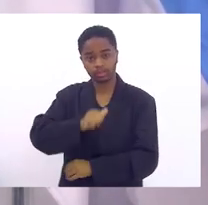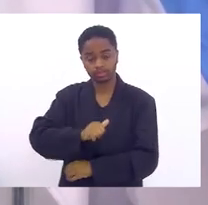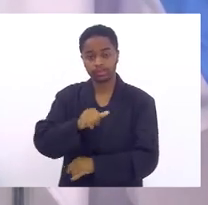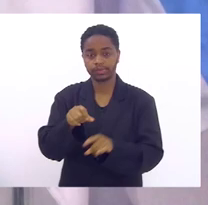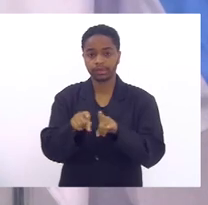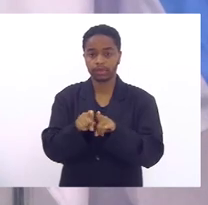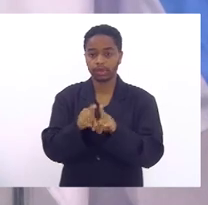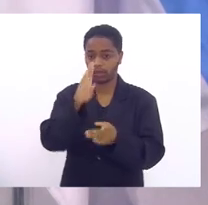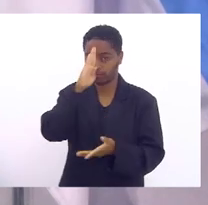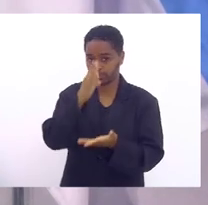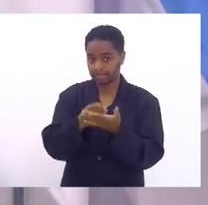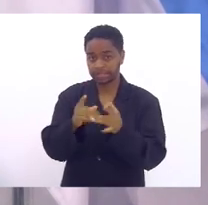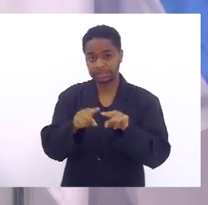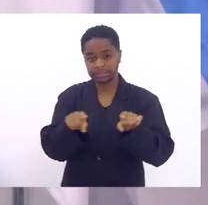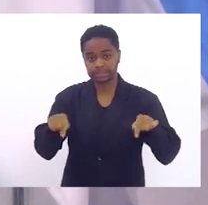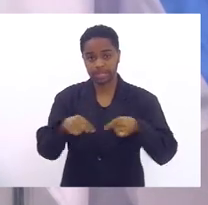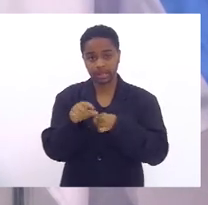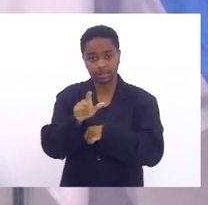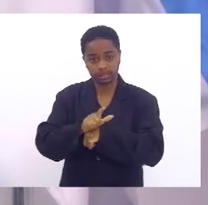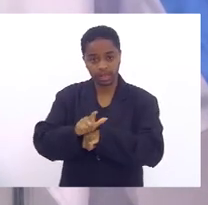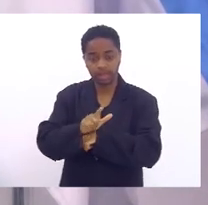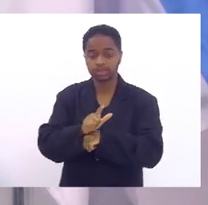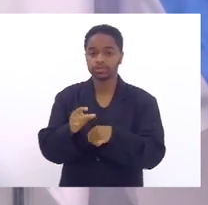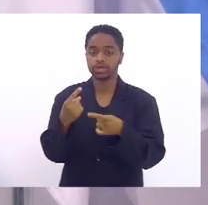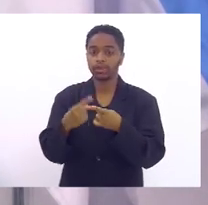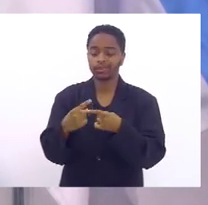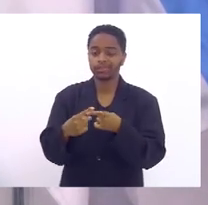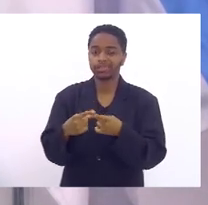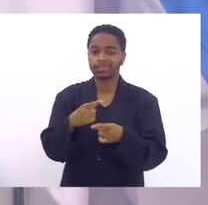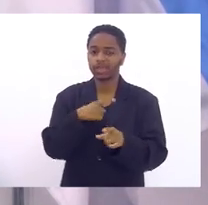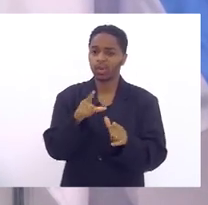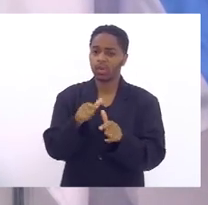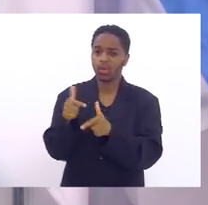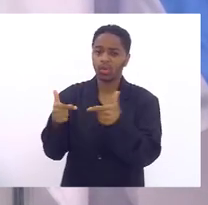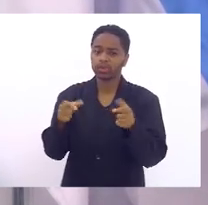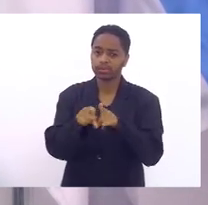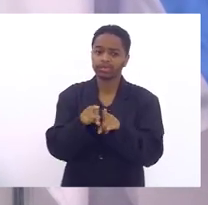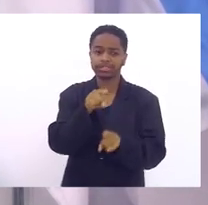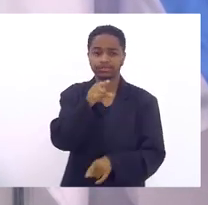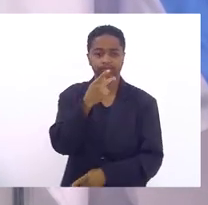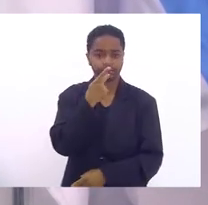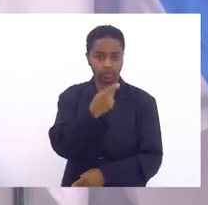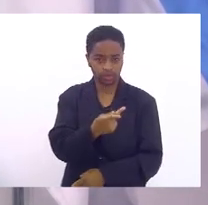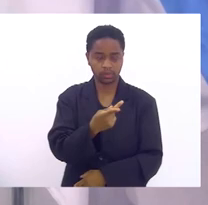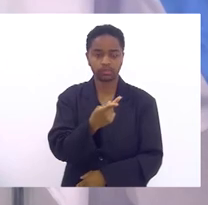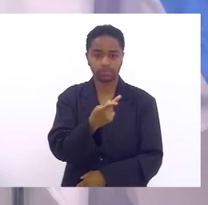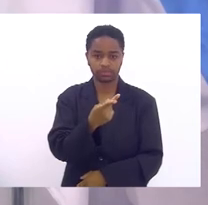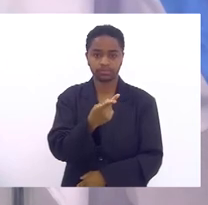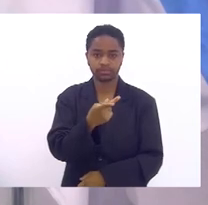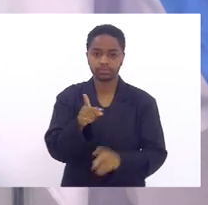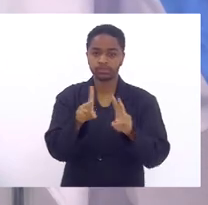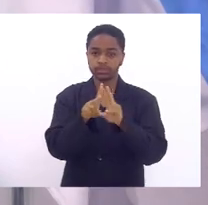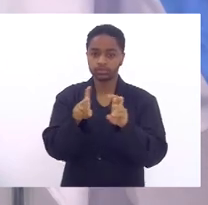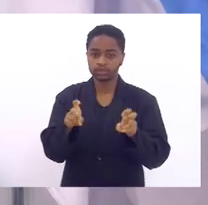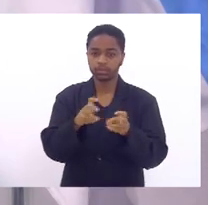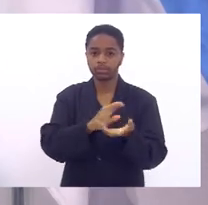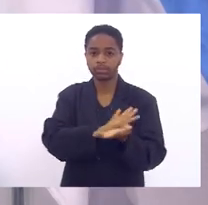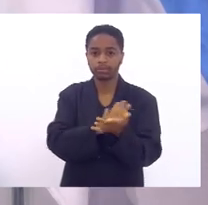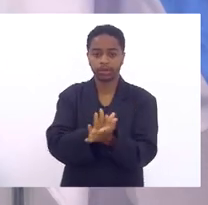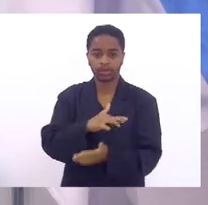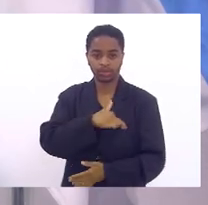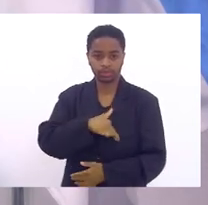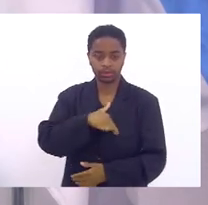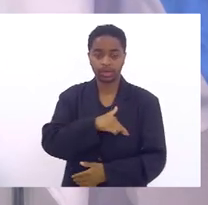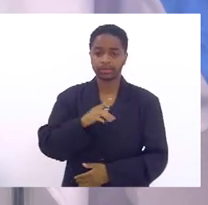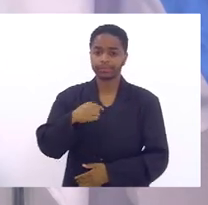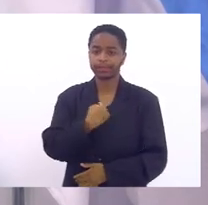lilás não tenha dúvida de que tantos outros casos né você falou também da intolerancia a gente pega